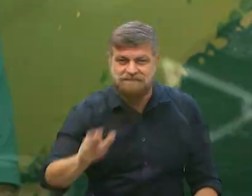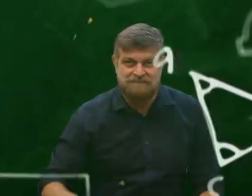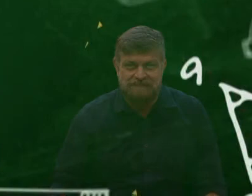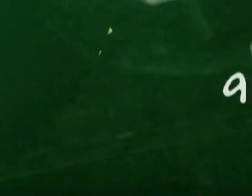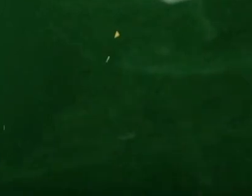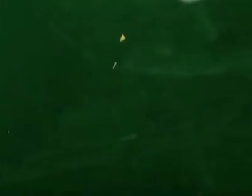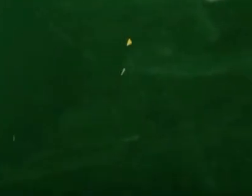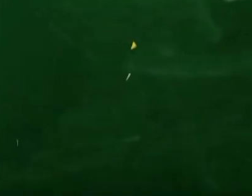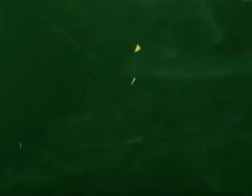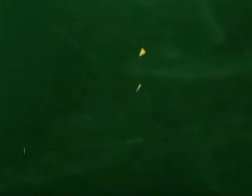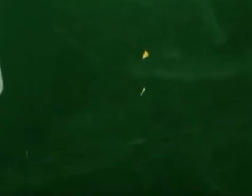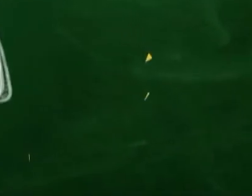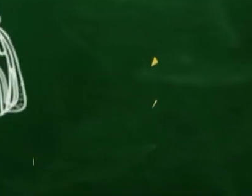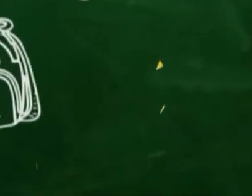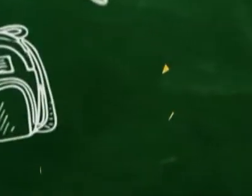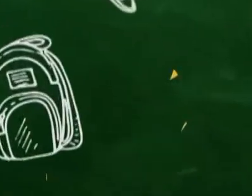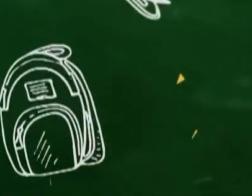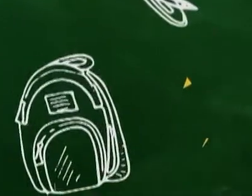e